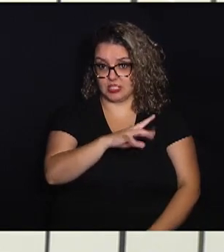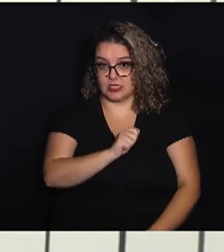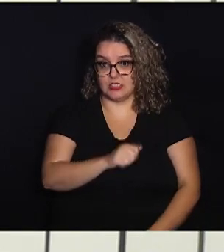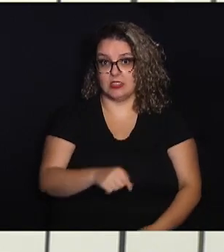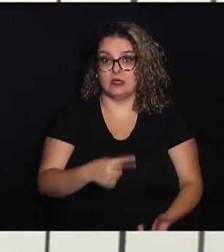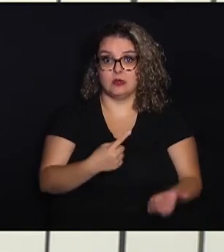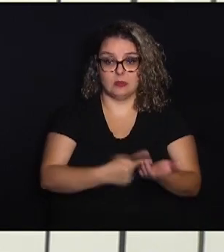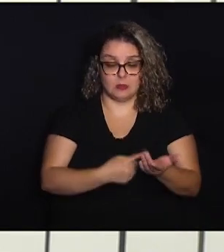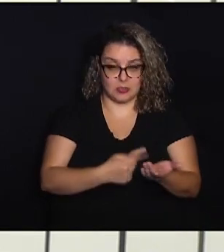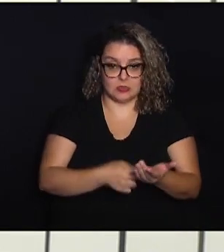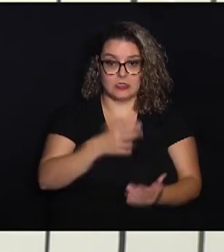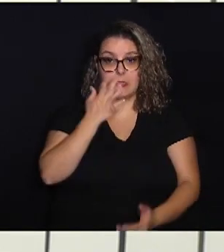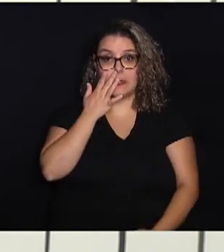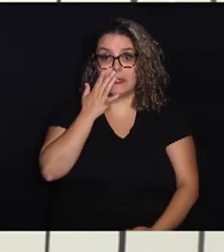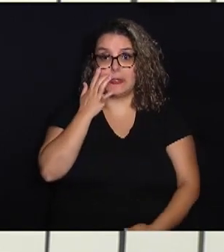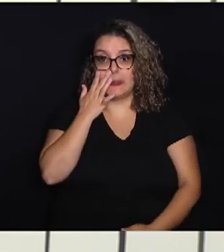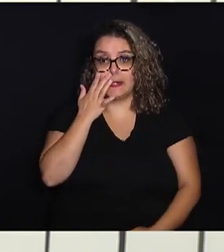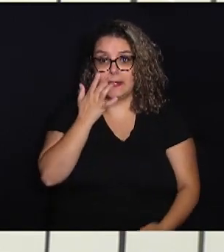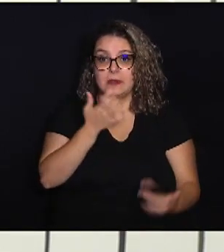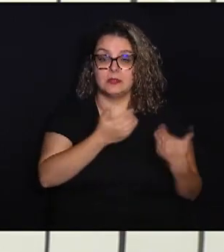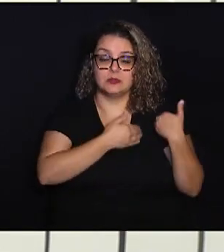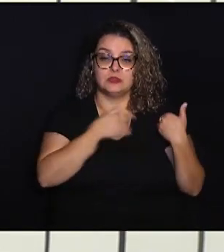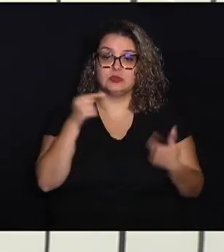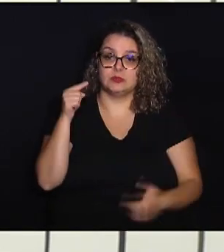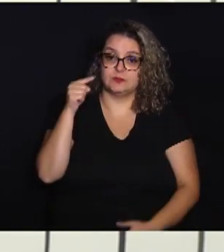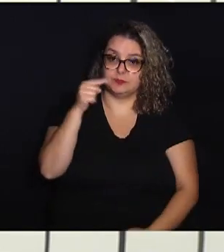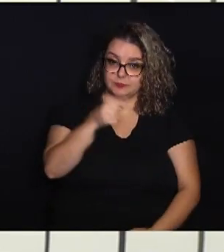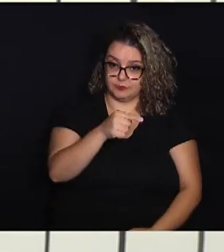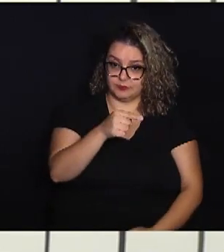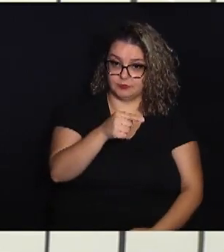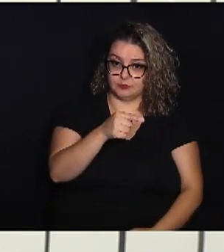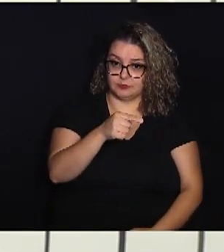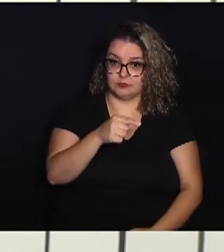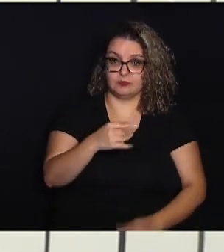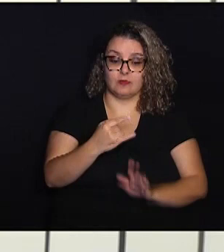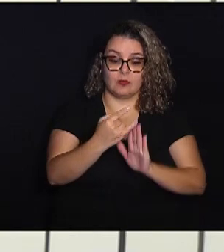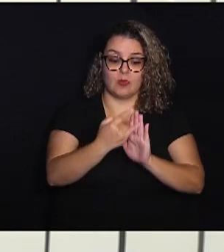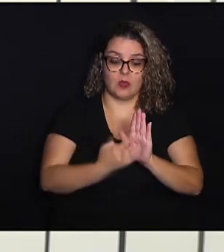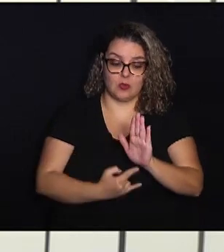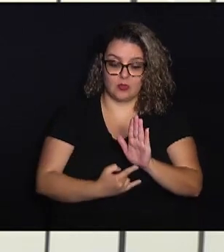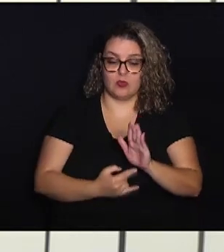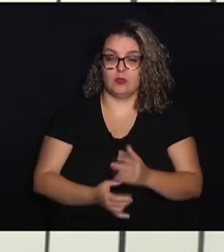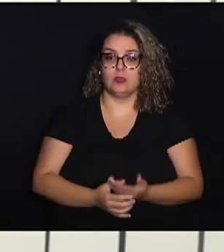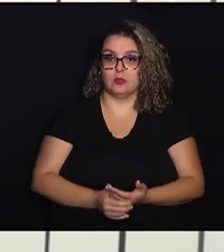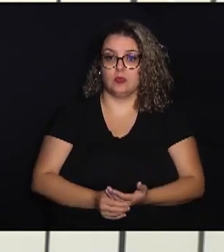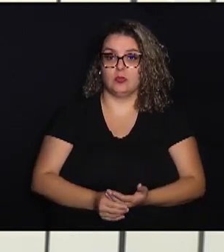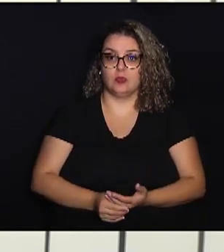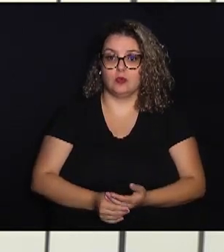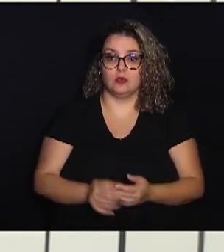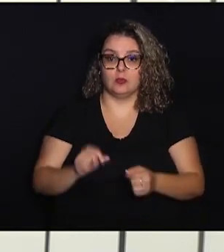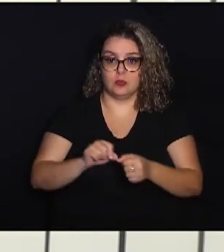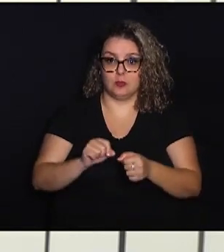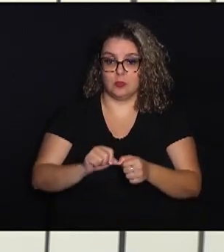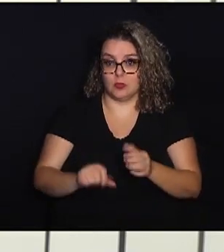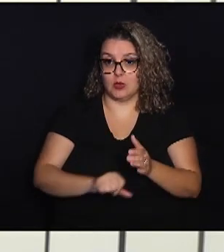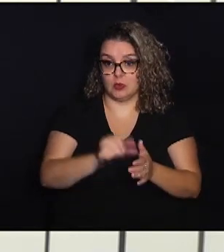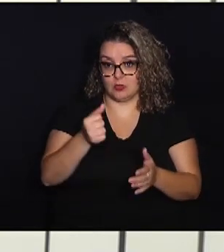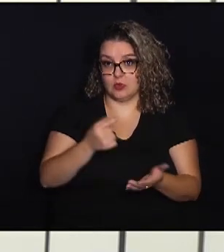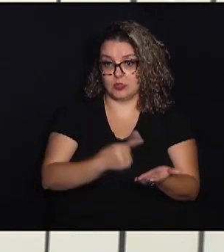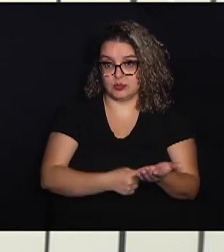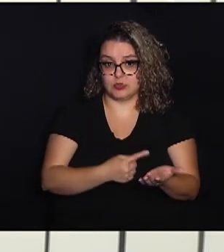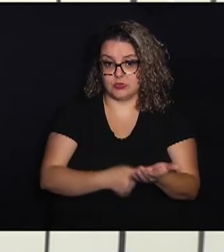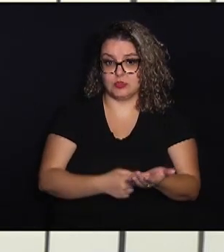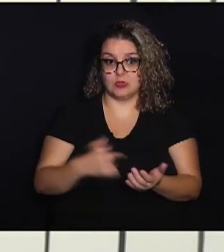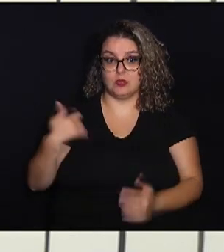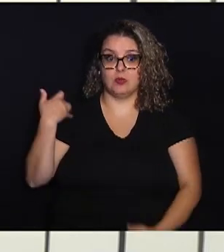o responsável então deve ir com uns documentos para fazer esse primeiro momento aí, ser